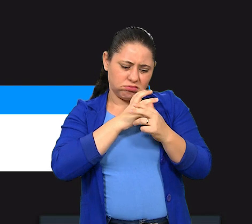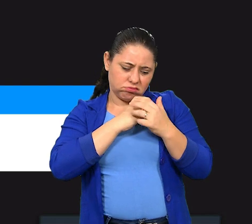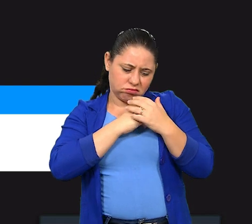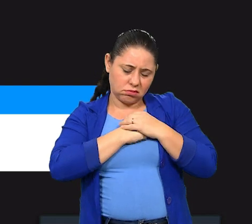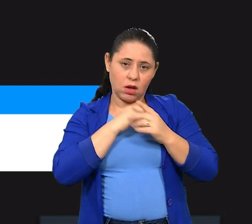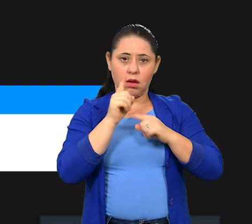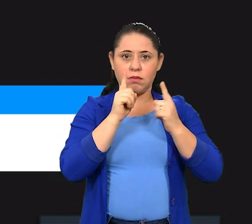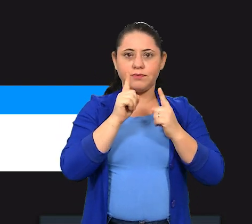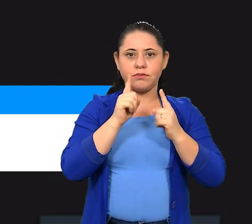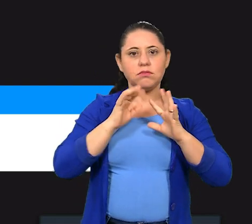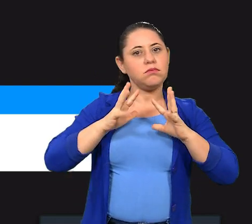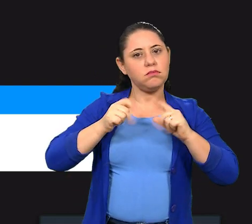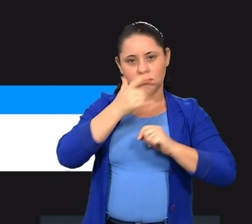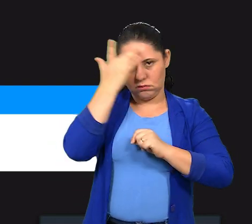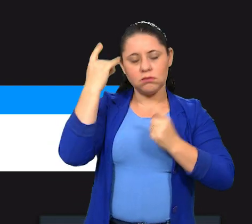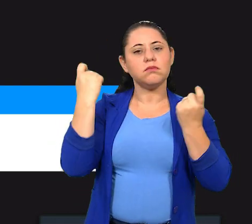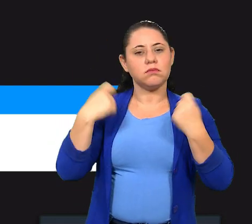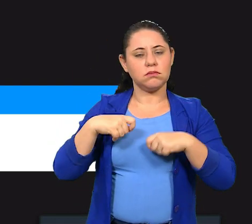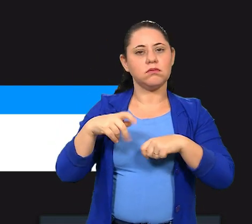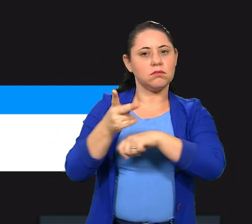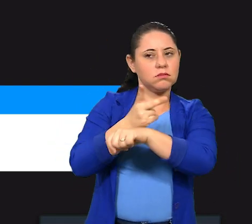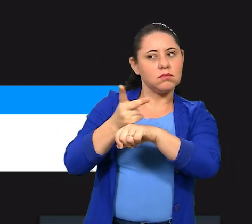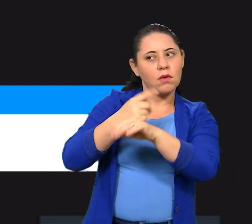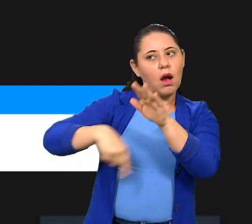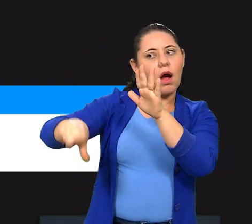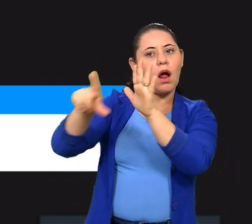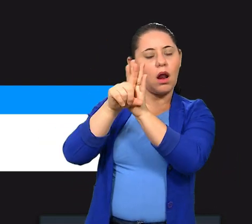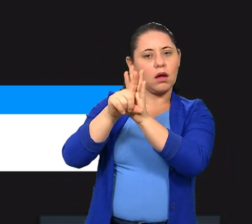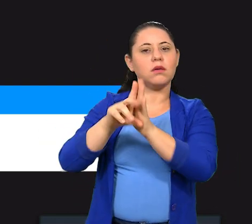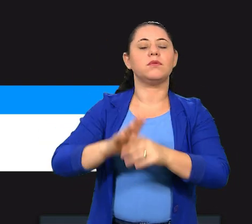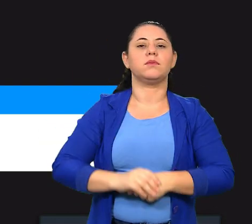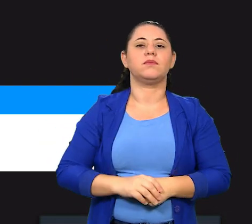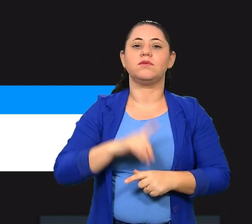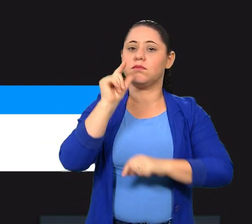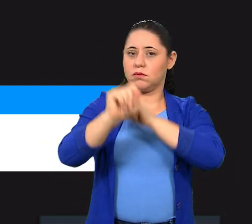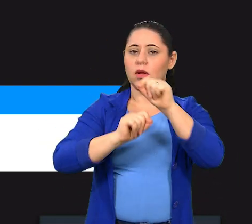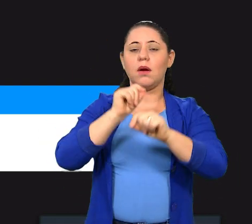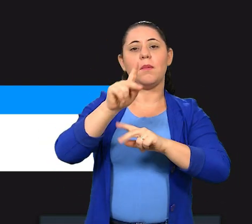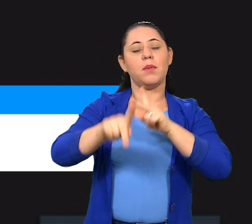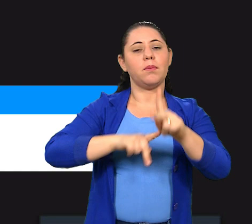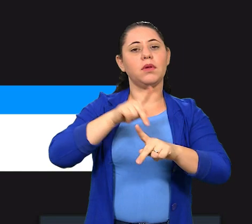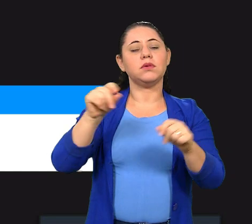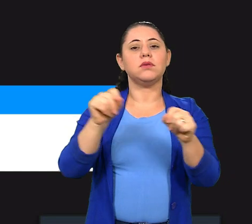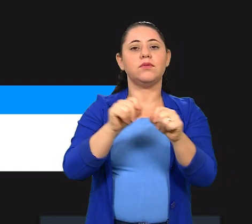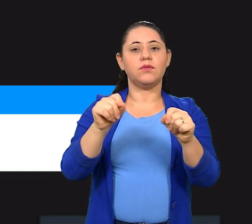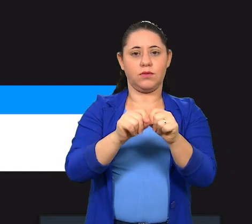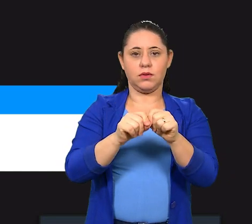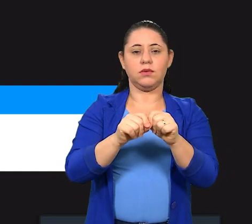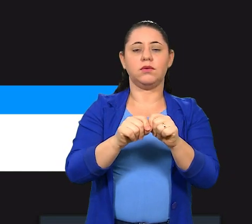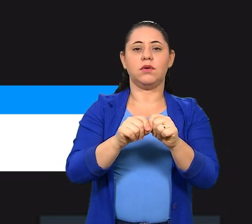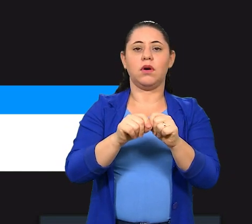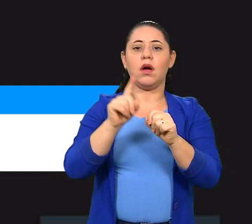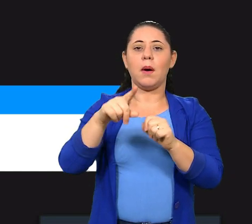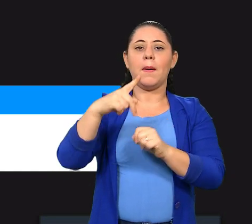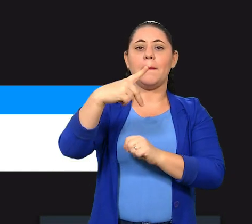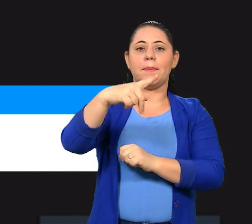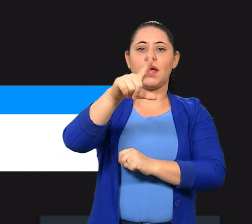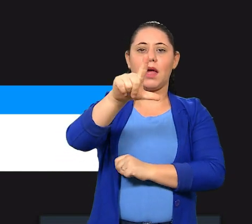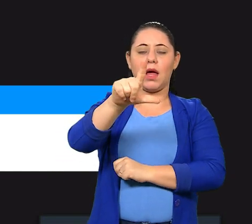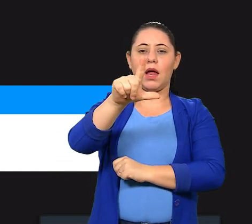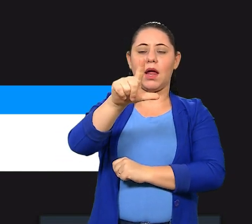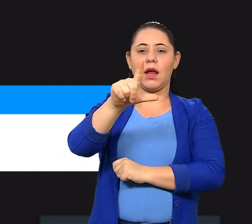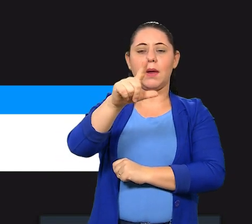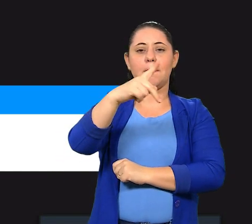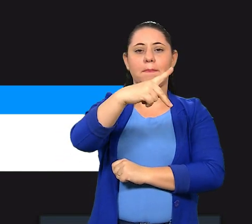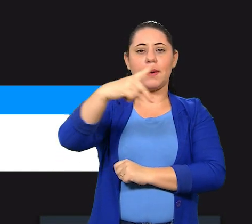para que eles não se aprovarem não fiquem no vícios né É claro que todo mundo tem que buscar é isso que a